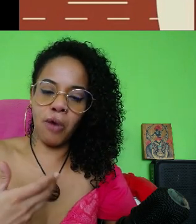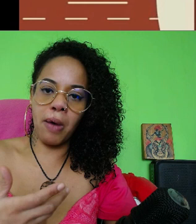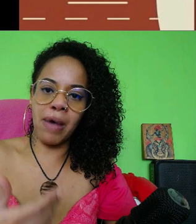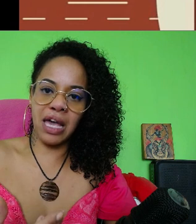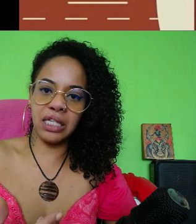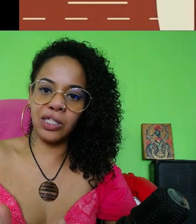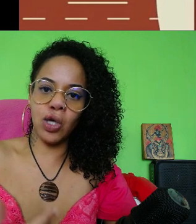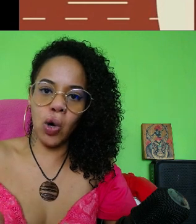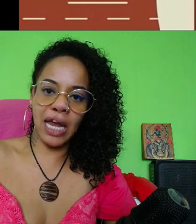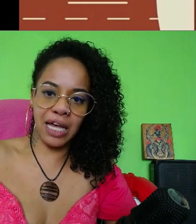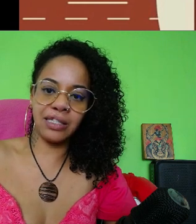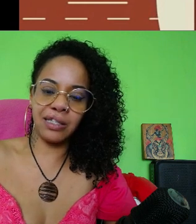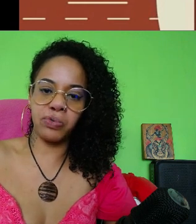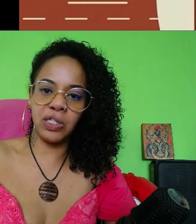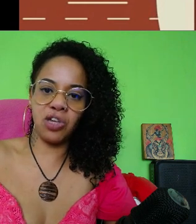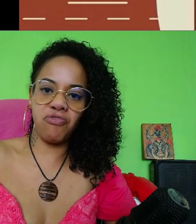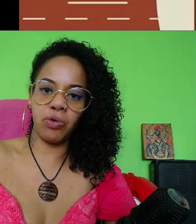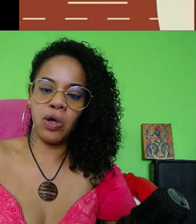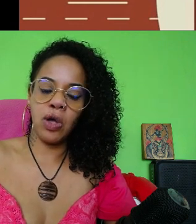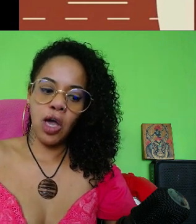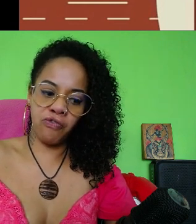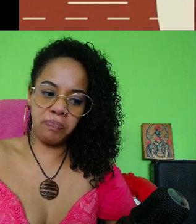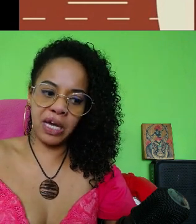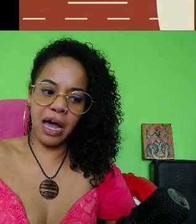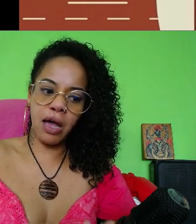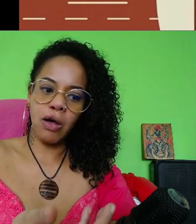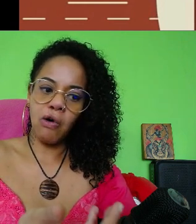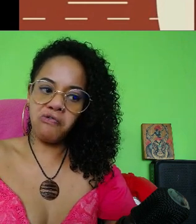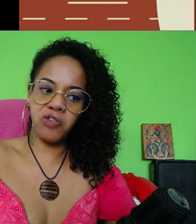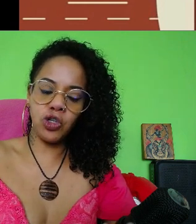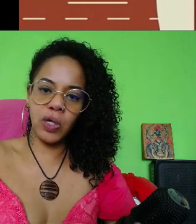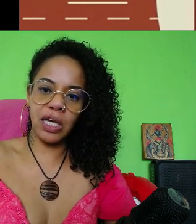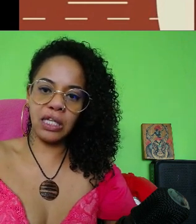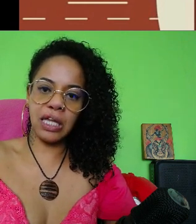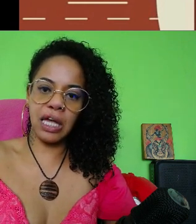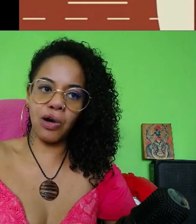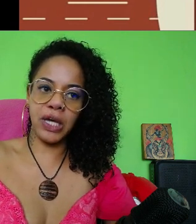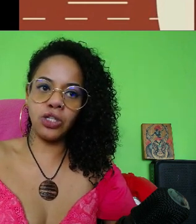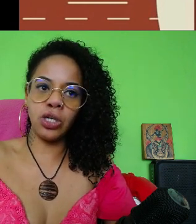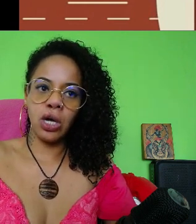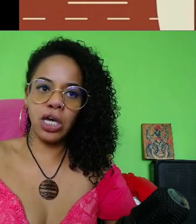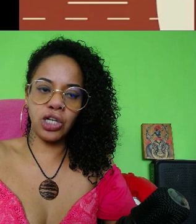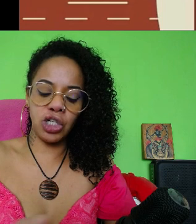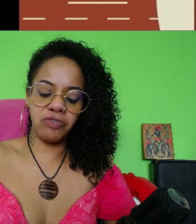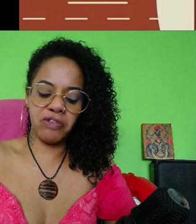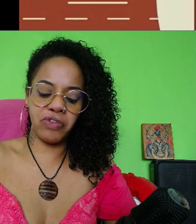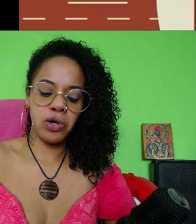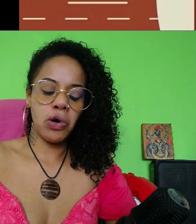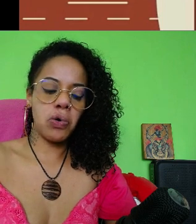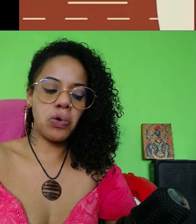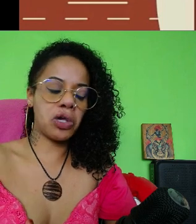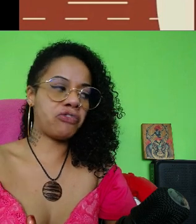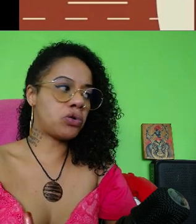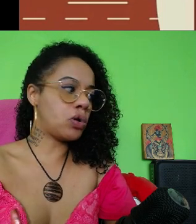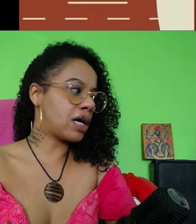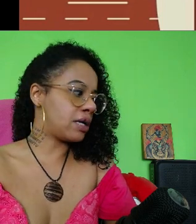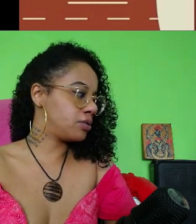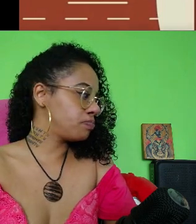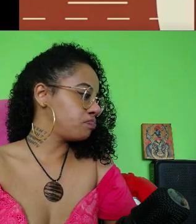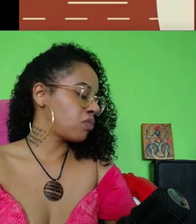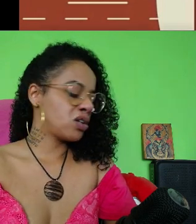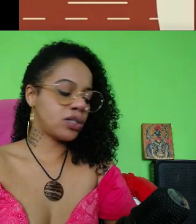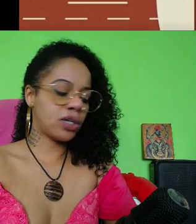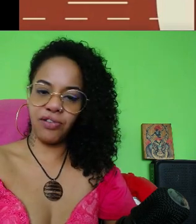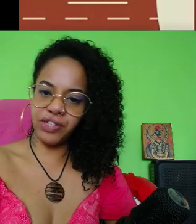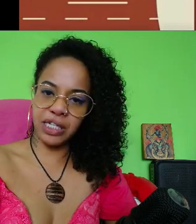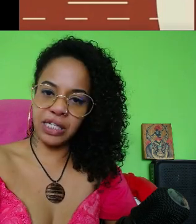debate da forma mais honesta possível eu vou pegar o vídeo integralmente e a gente vai ver o que que foi colocado